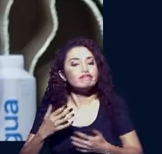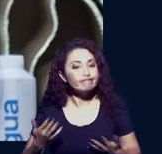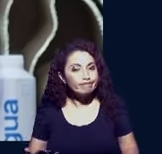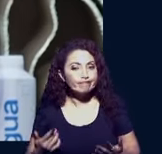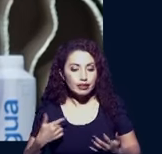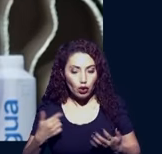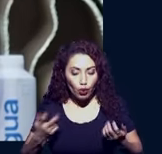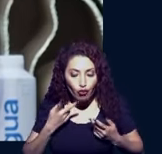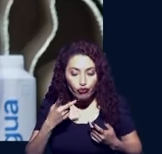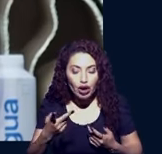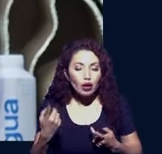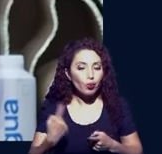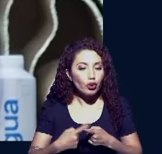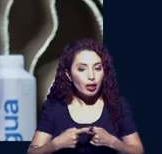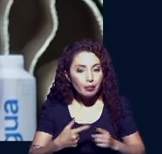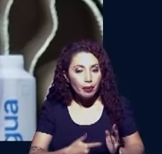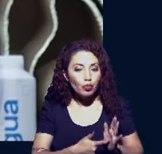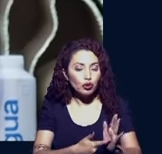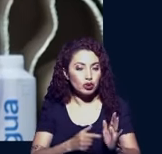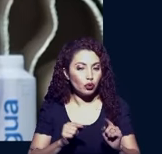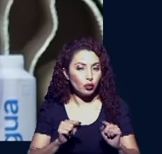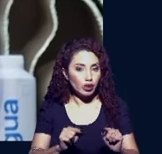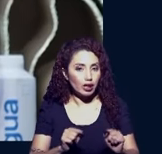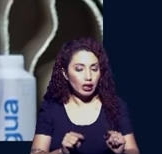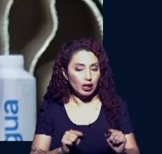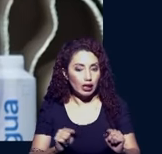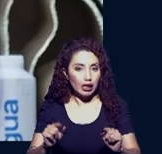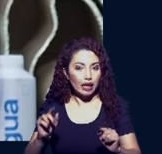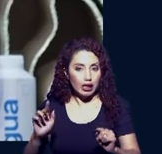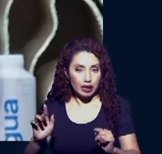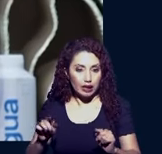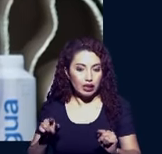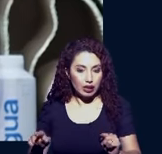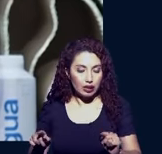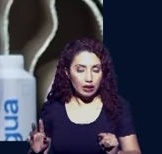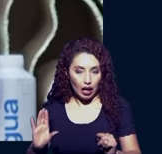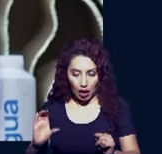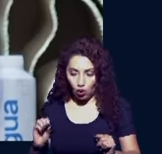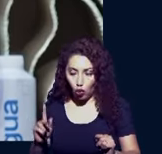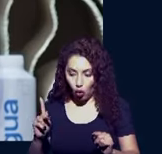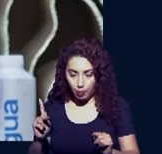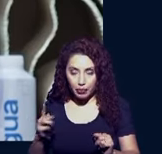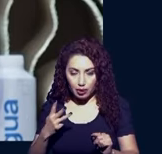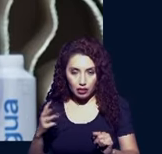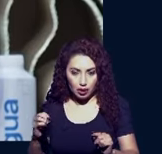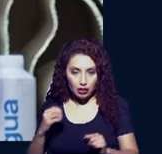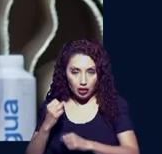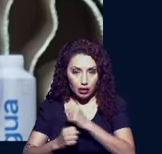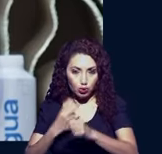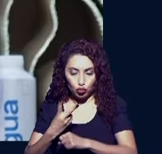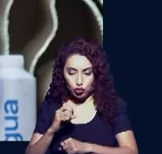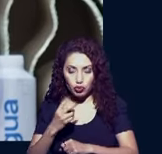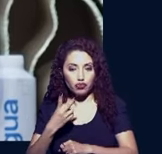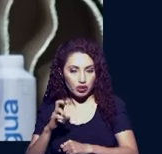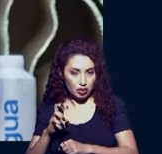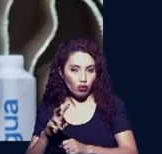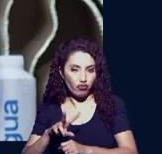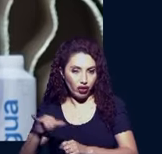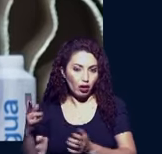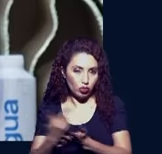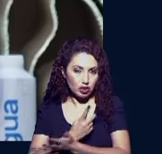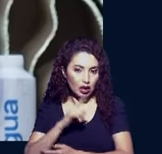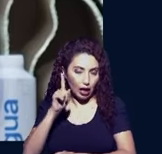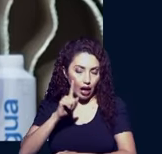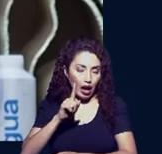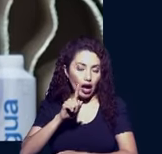colocar claramente de que a c em 2025 a cop 30 que será em Belém será o momento de oportunidade para o